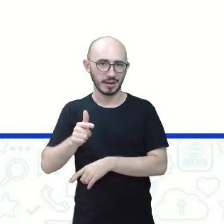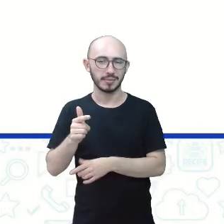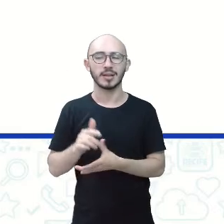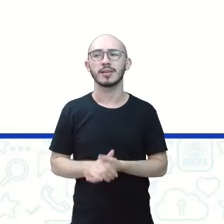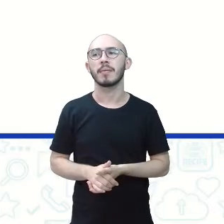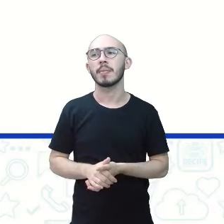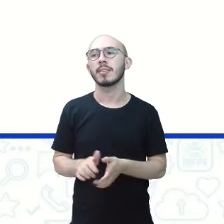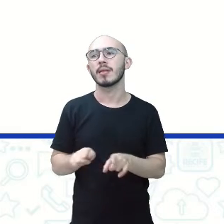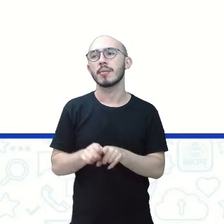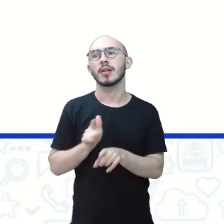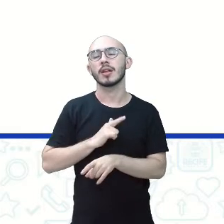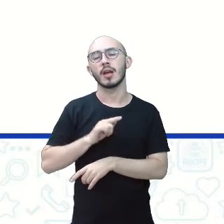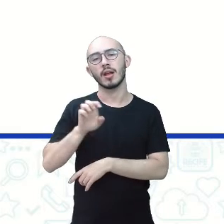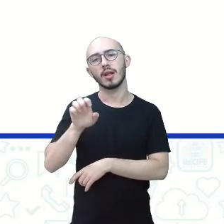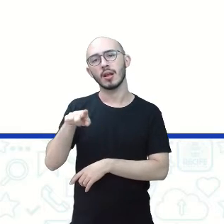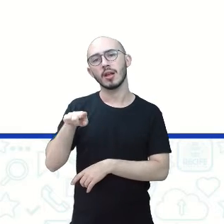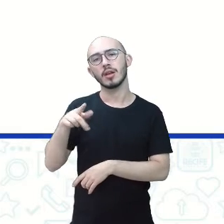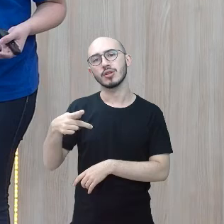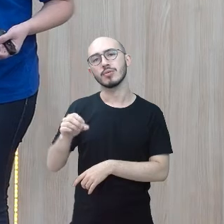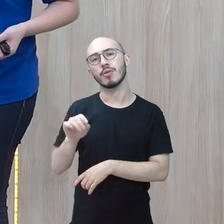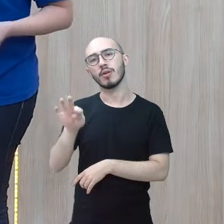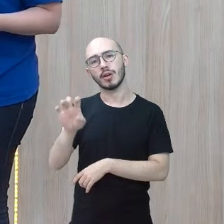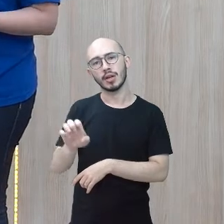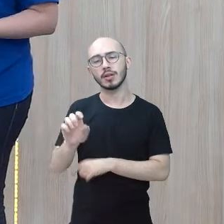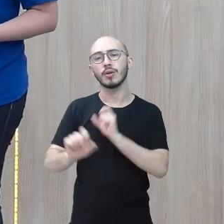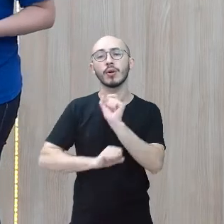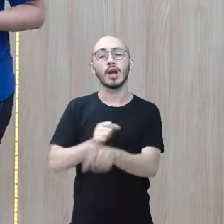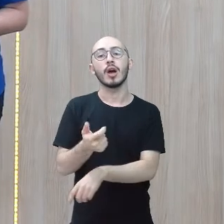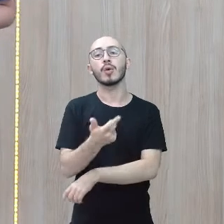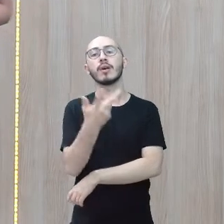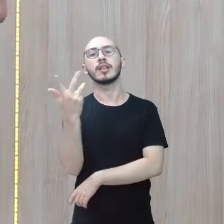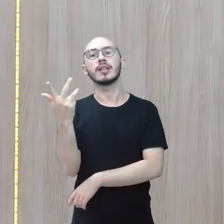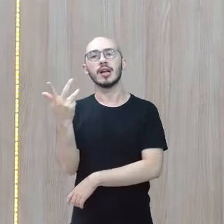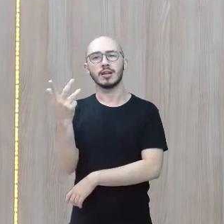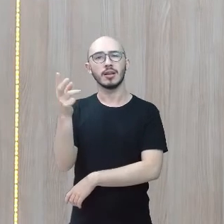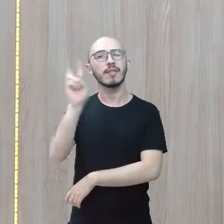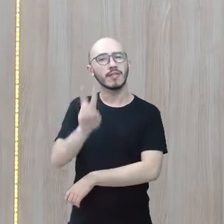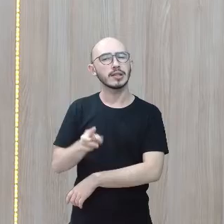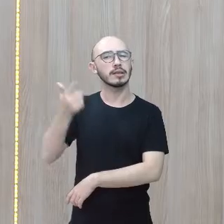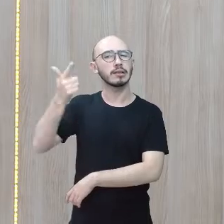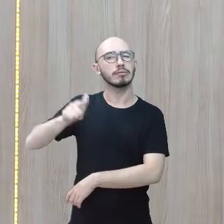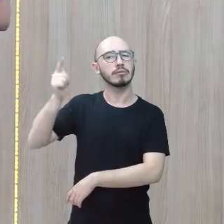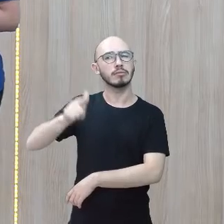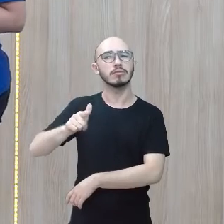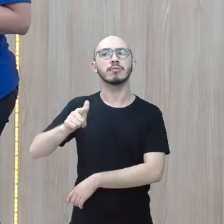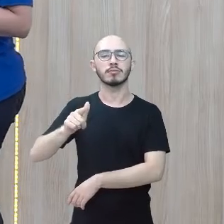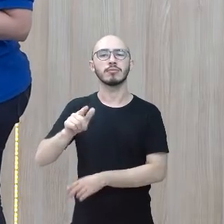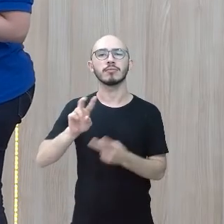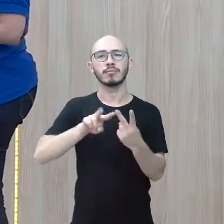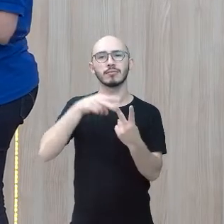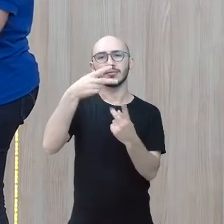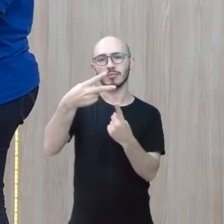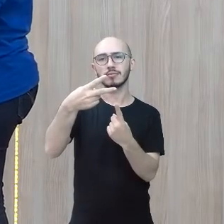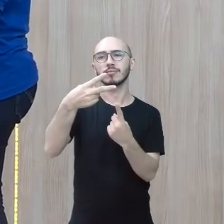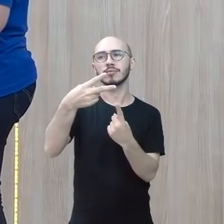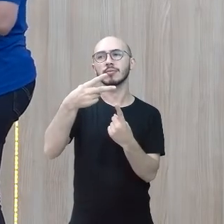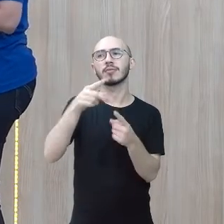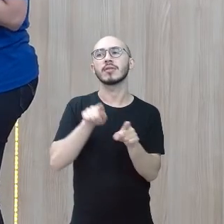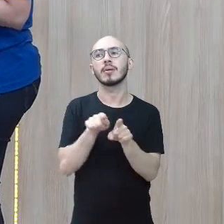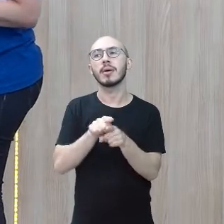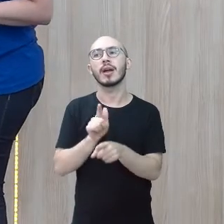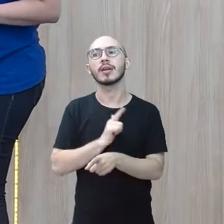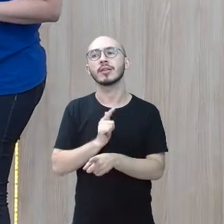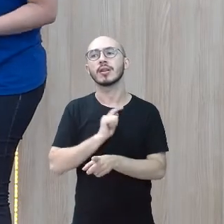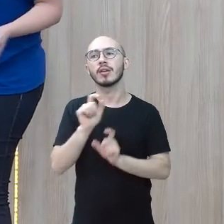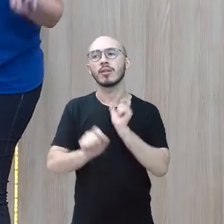tem o expoente, que é a quantidade de vezes que esse número vai aparecer. E a gente também vai ter aí a representação